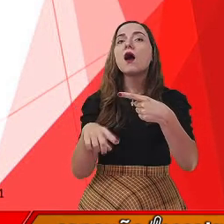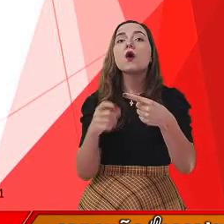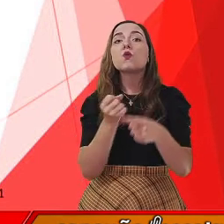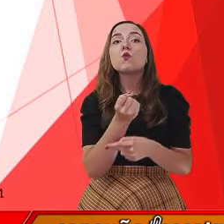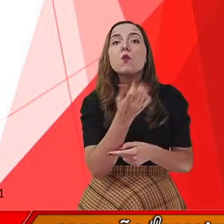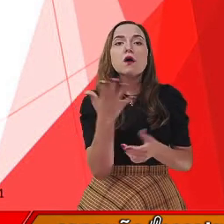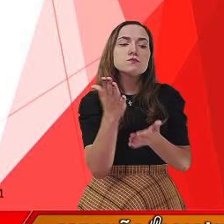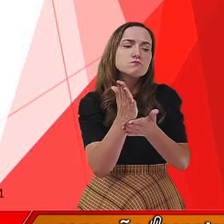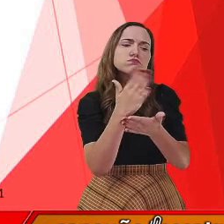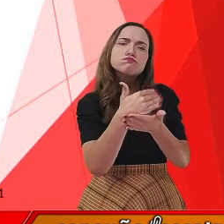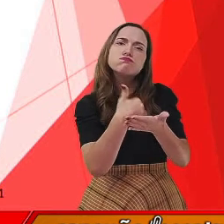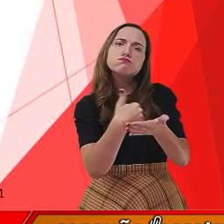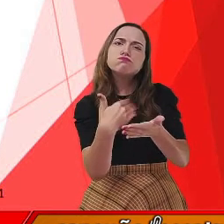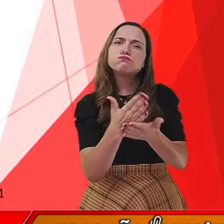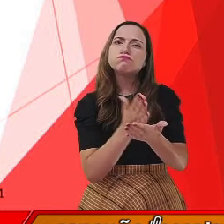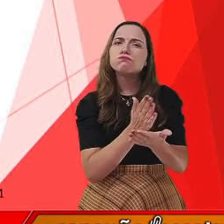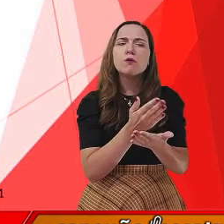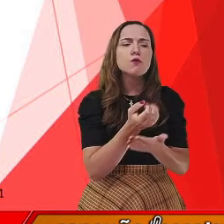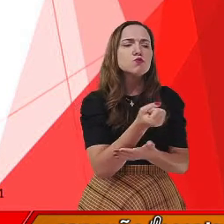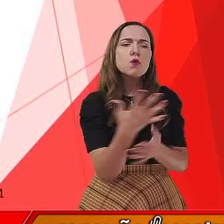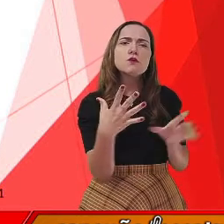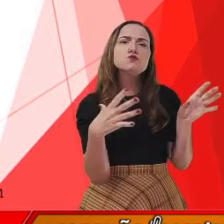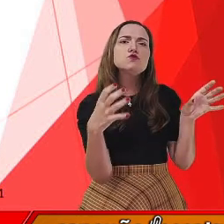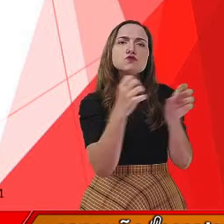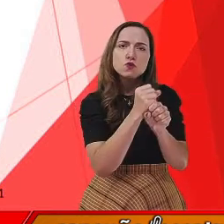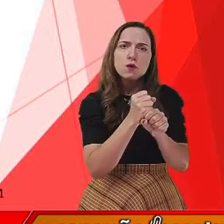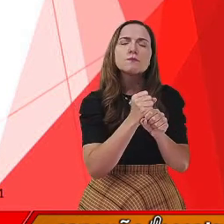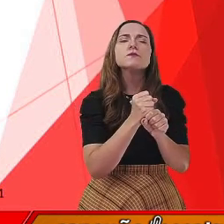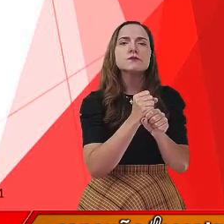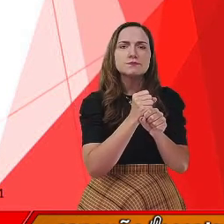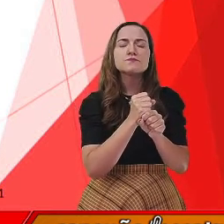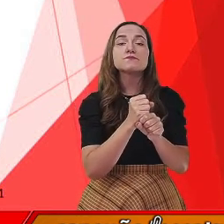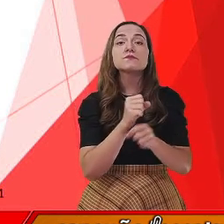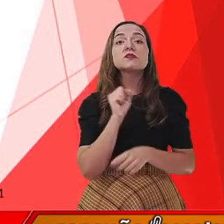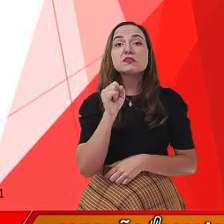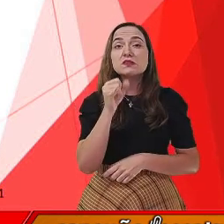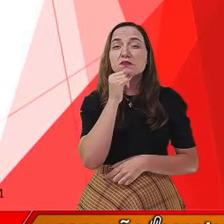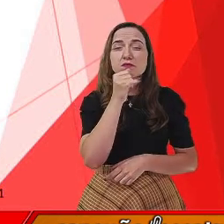vezes que você dividiu em partes iguais. Se você comer